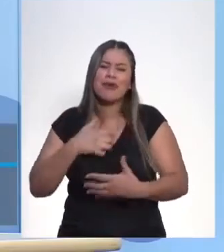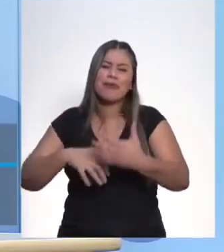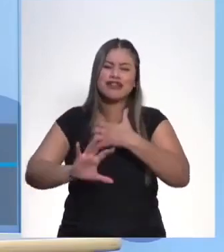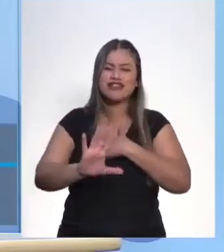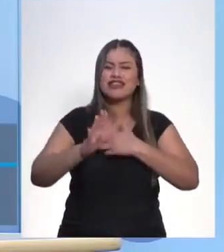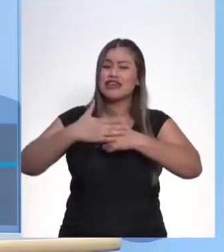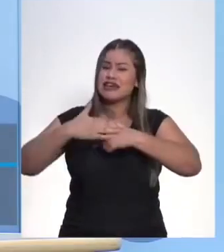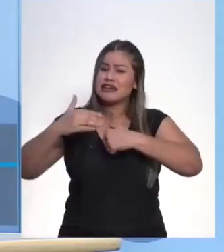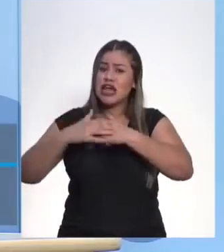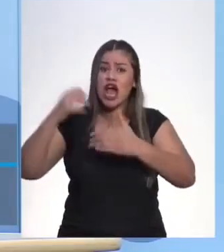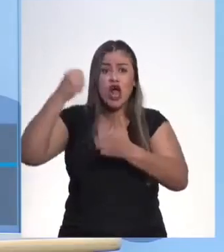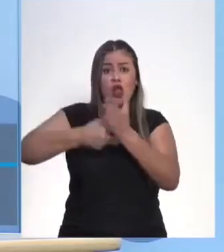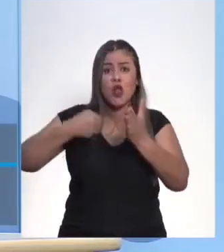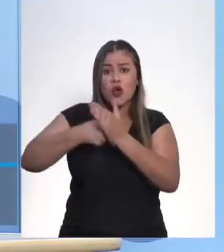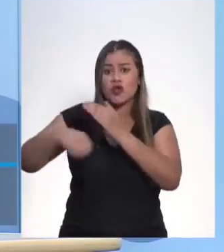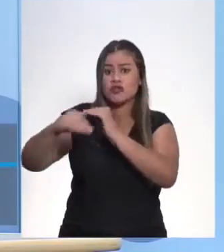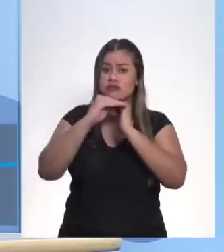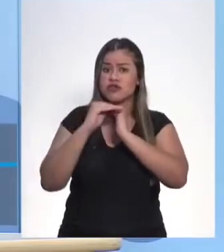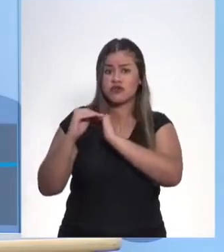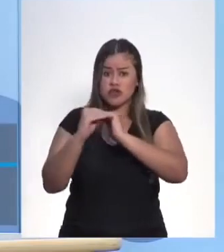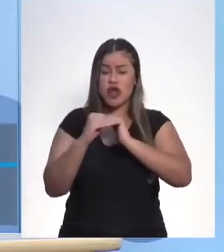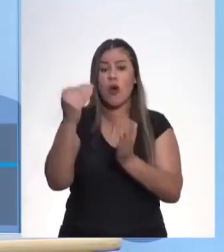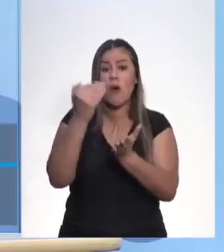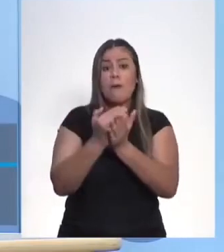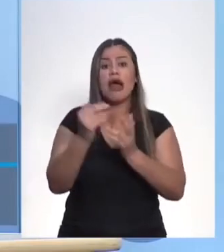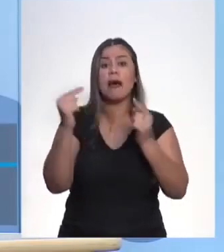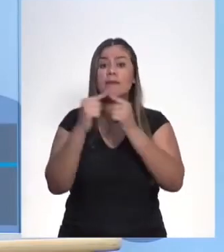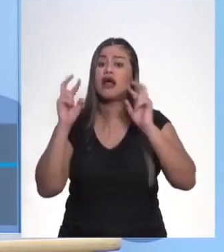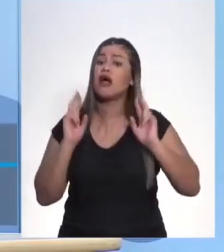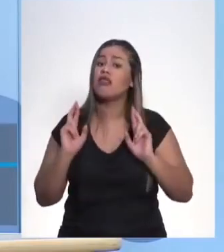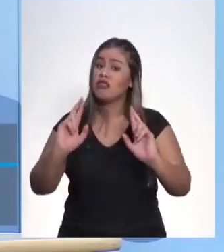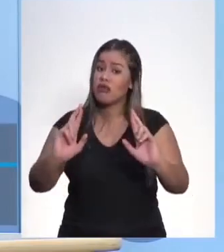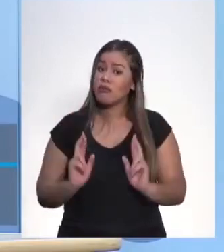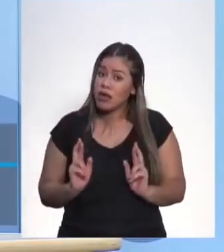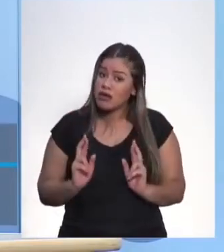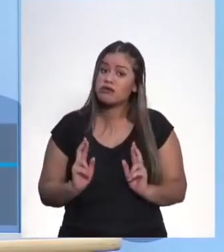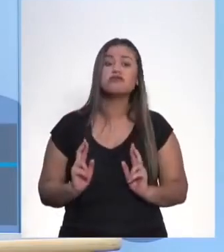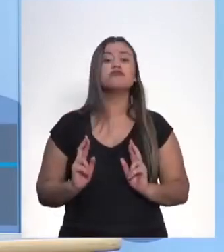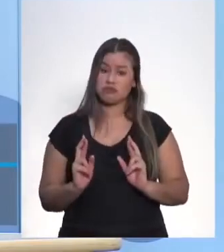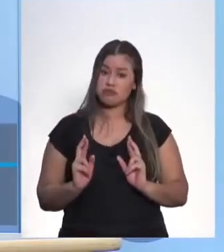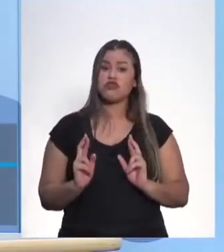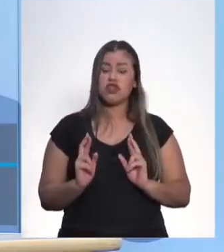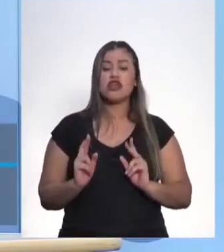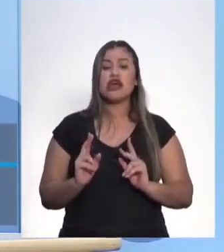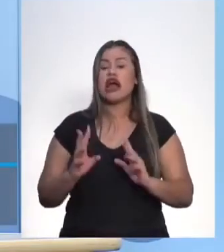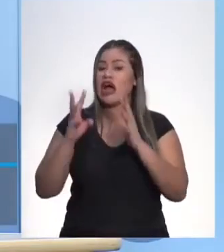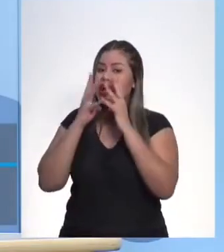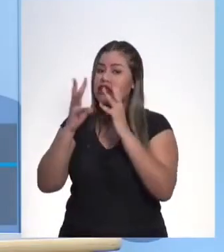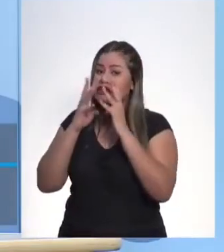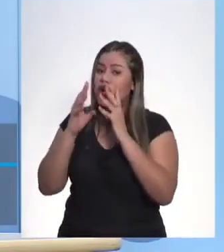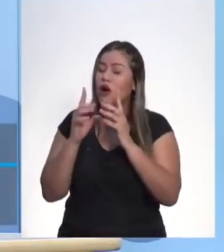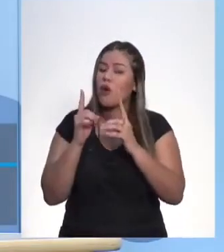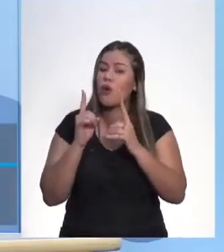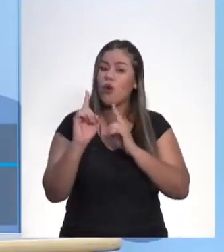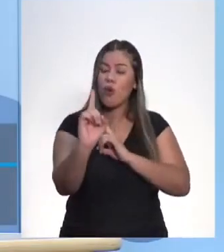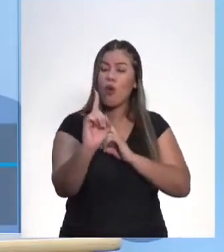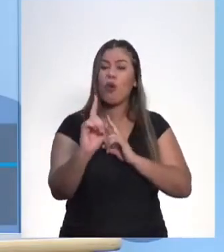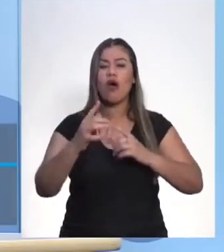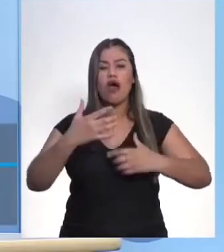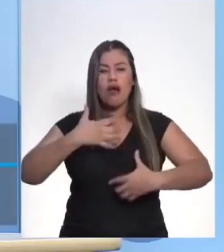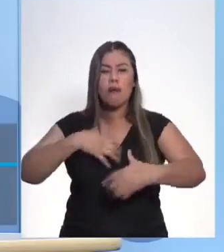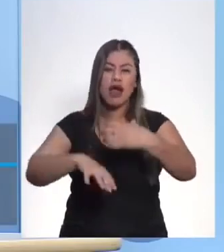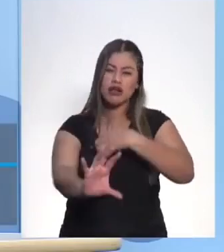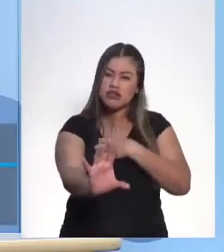carinho. A luta pela igualdade, ela começa pelo respeito, não é, professor? Sim. E começa no ouvir o próximo, ter